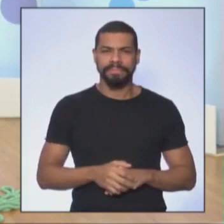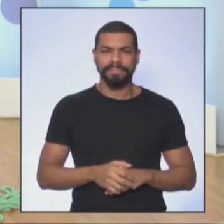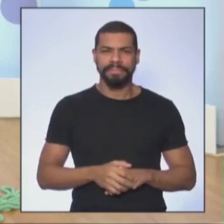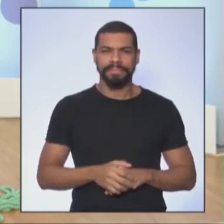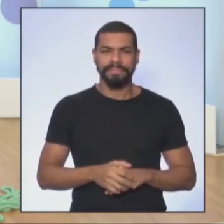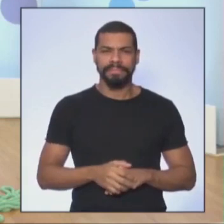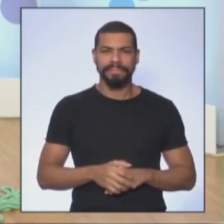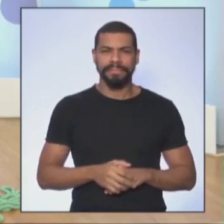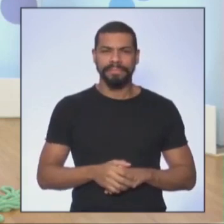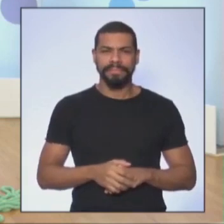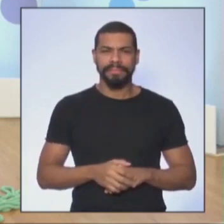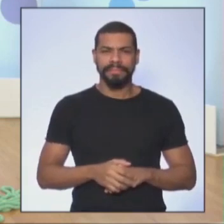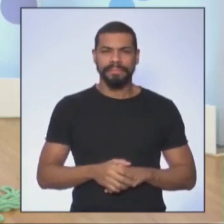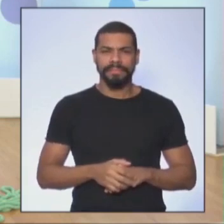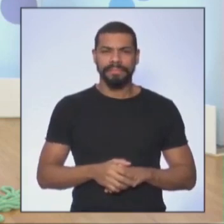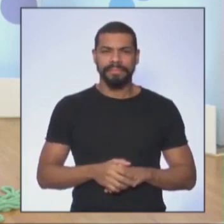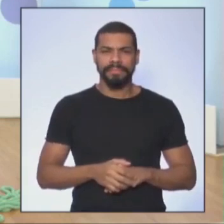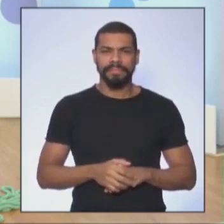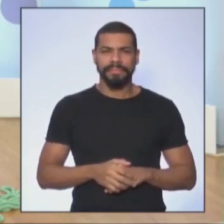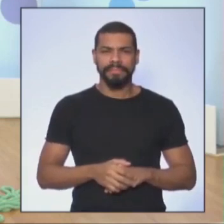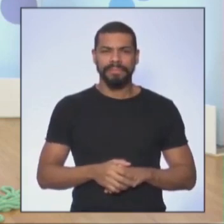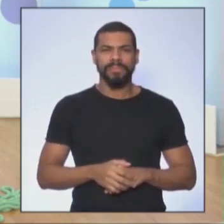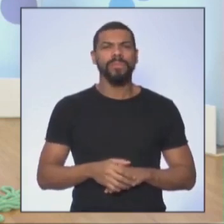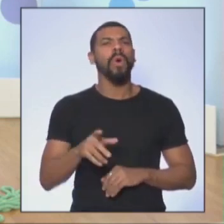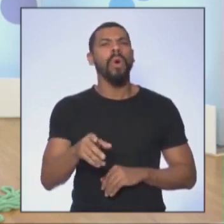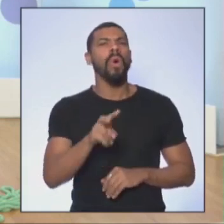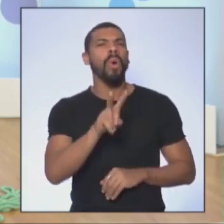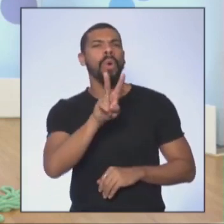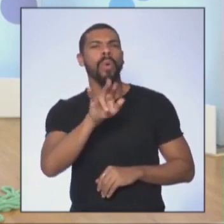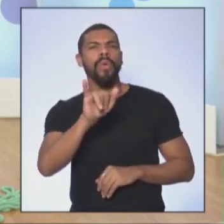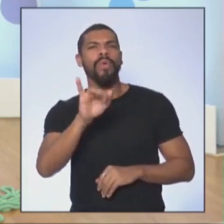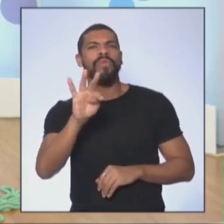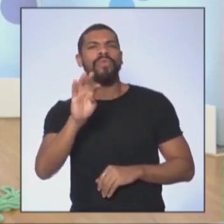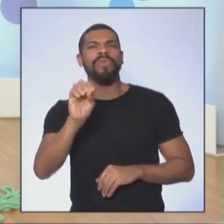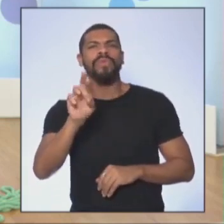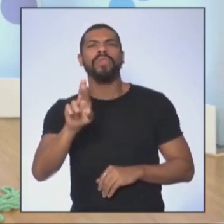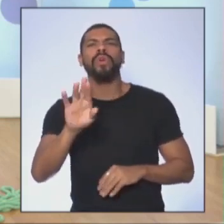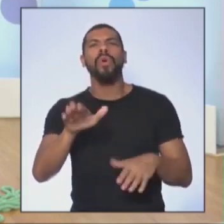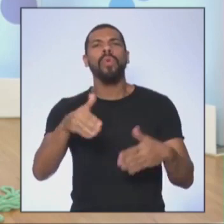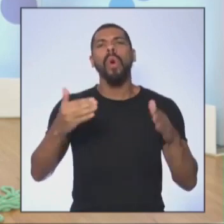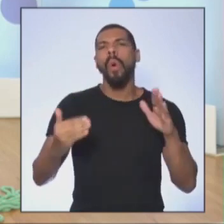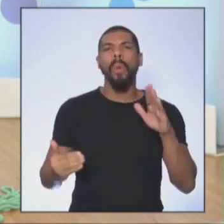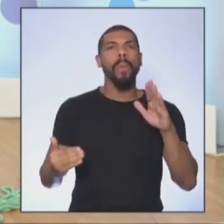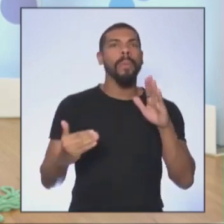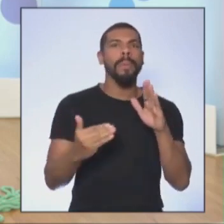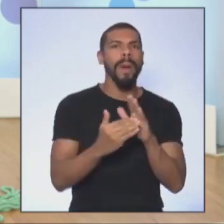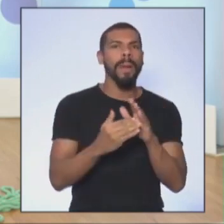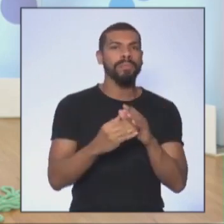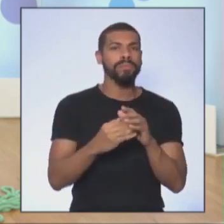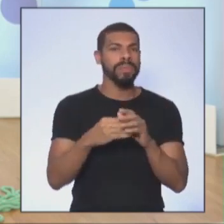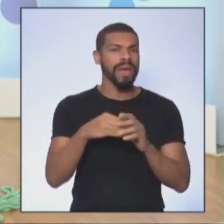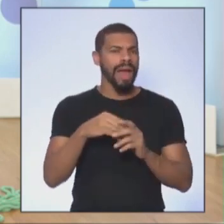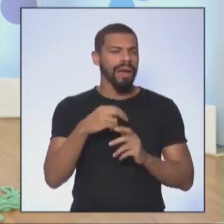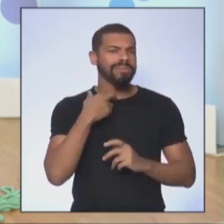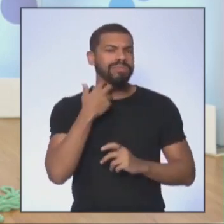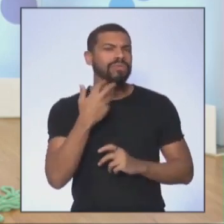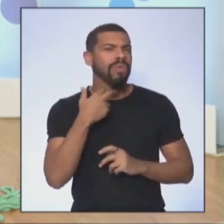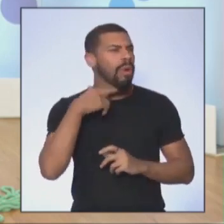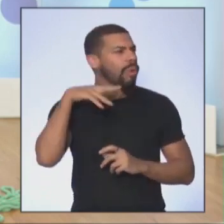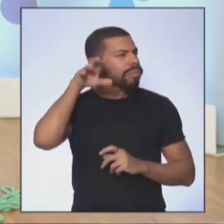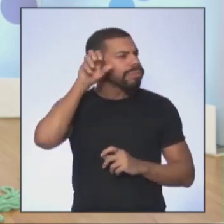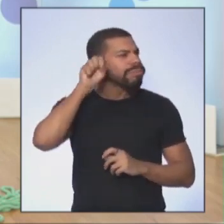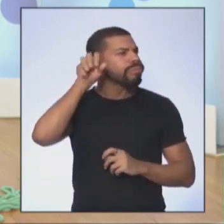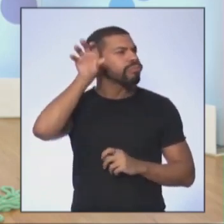eles terminarem de digitar. Vitor pergunta qual é o máximo que a voz humana pode alcançar na produção de uma onda